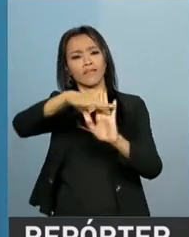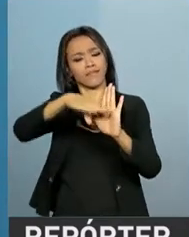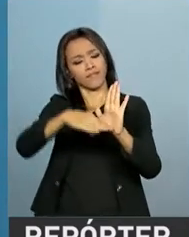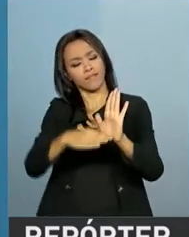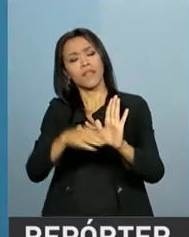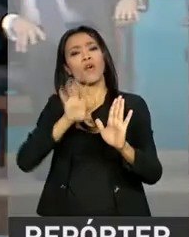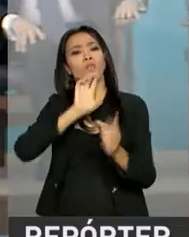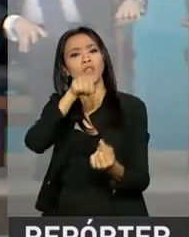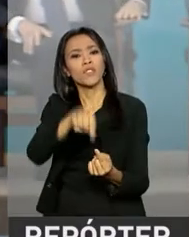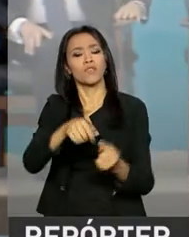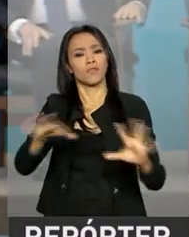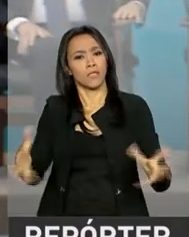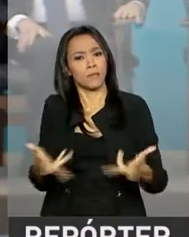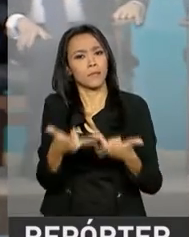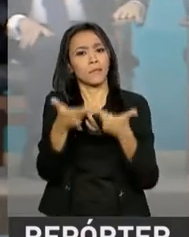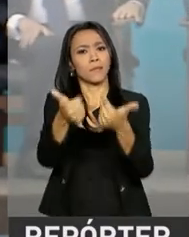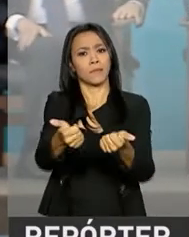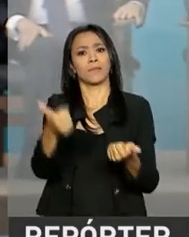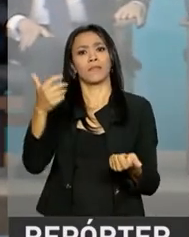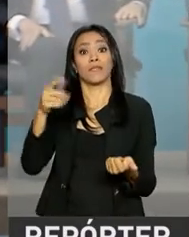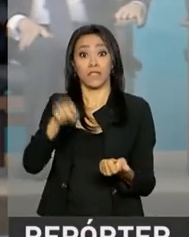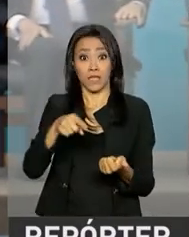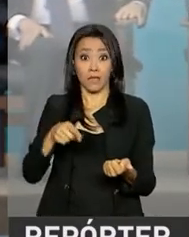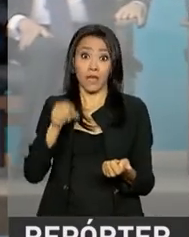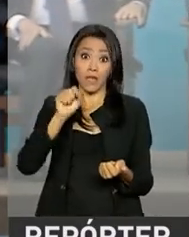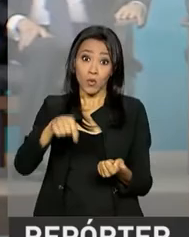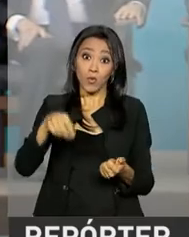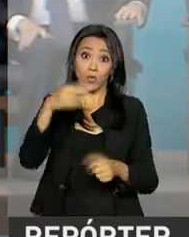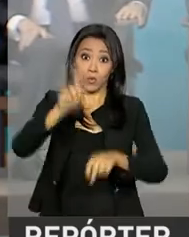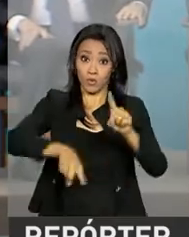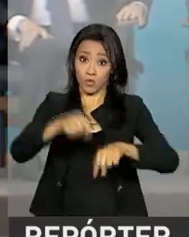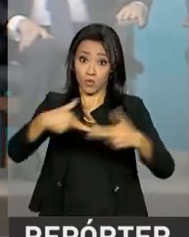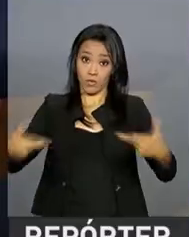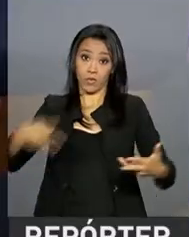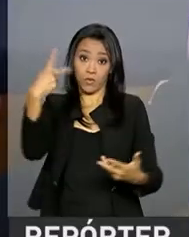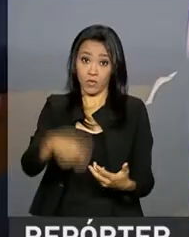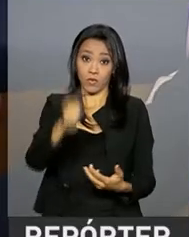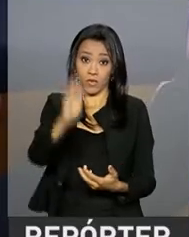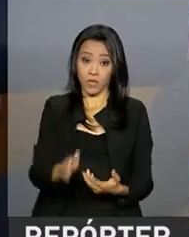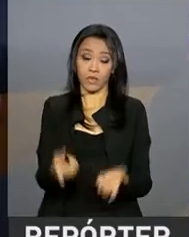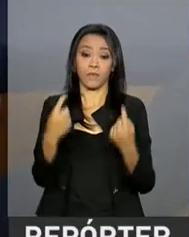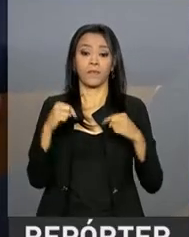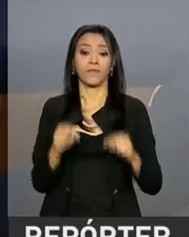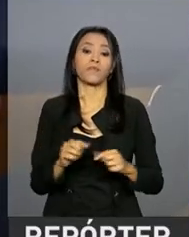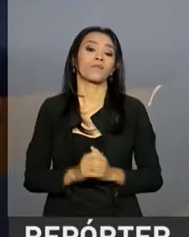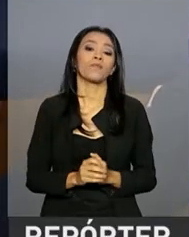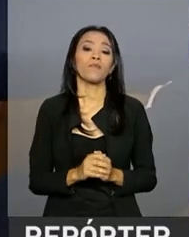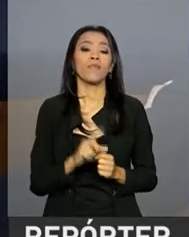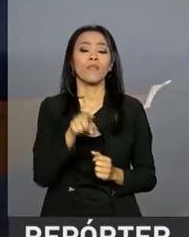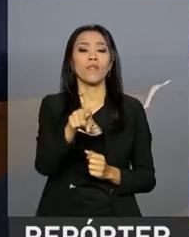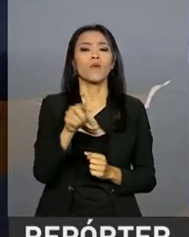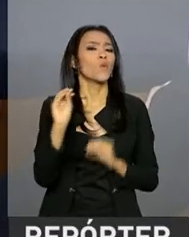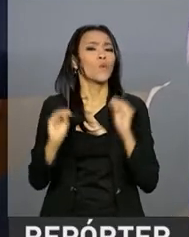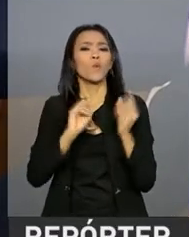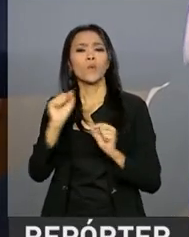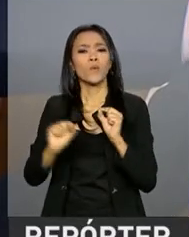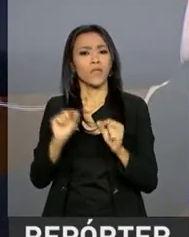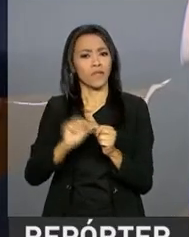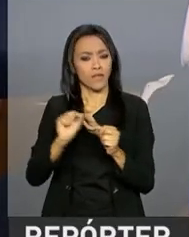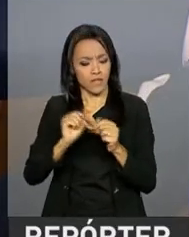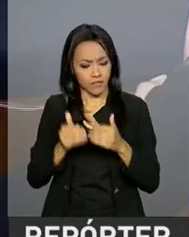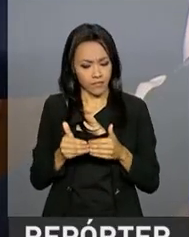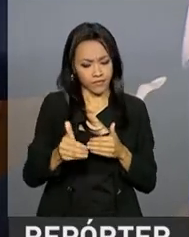a produtividade e a competitividade dos produtos brasileiros. Os passos seguintes vão ser integrar